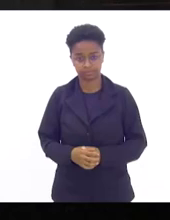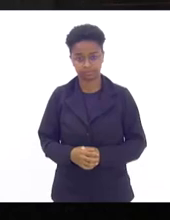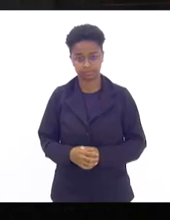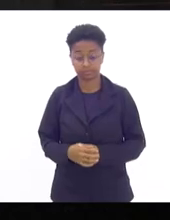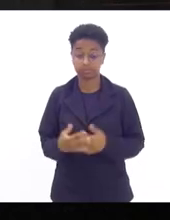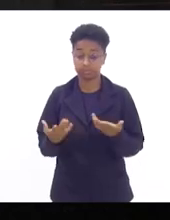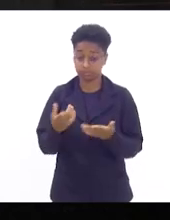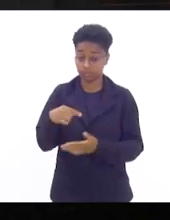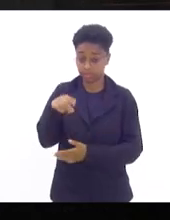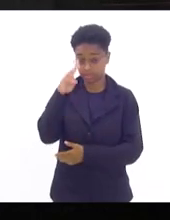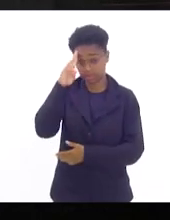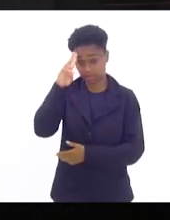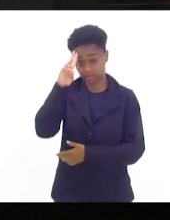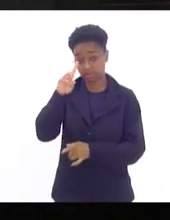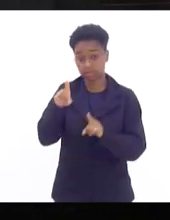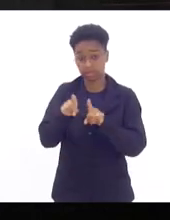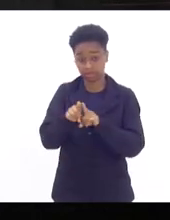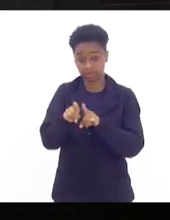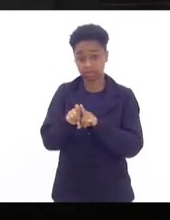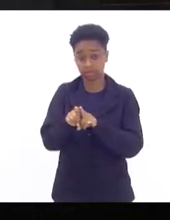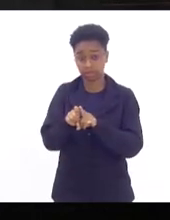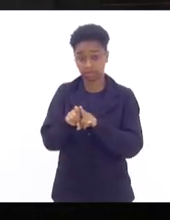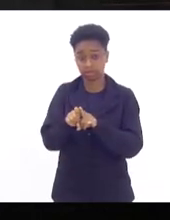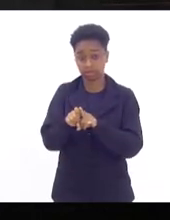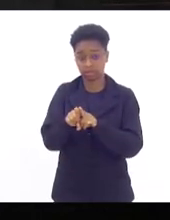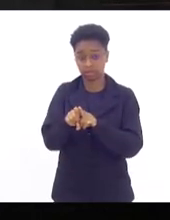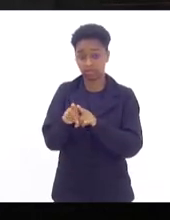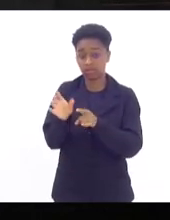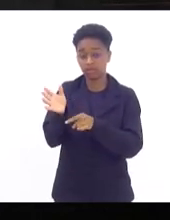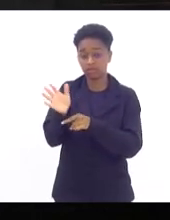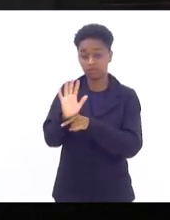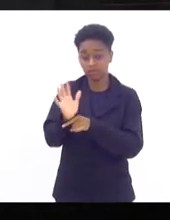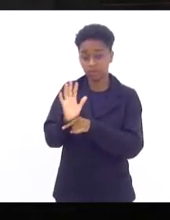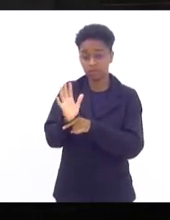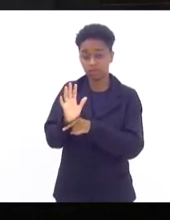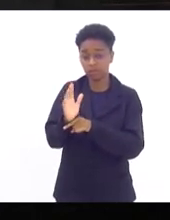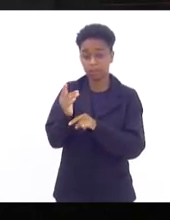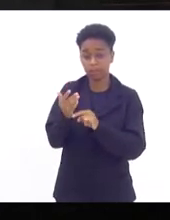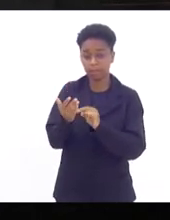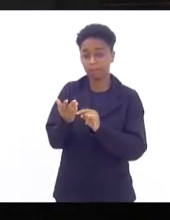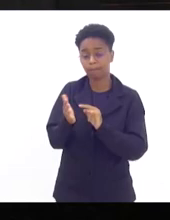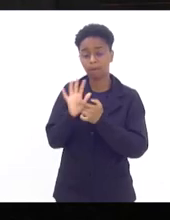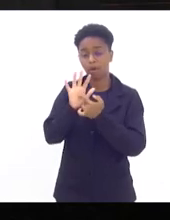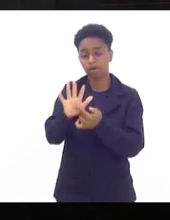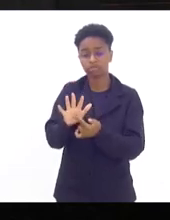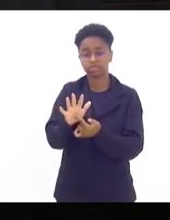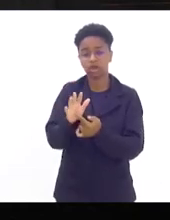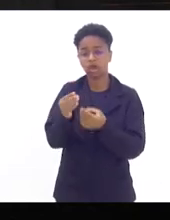Lembrando, inclusive, os filmes pretéritos da máfia italiana.